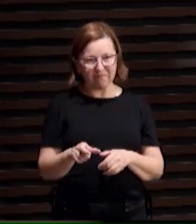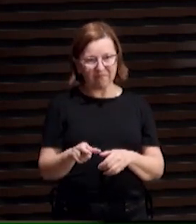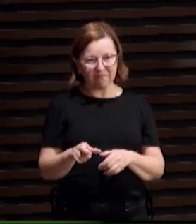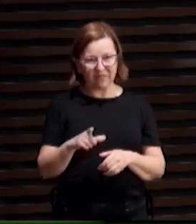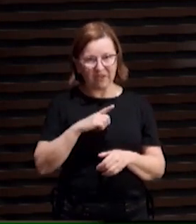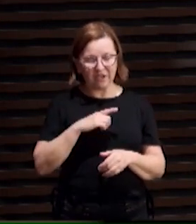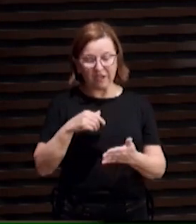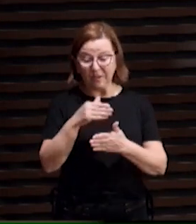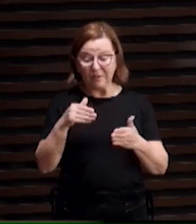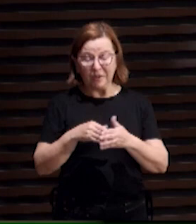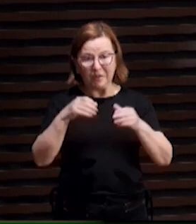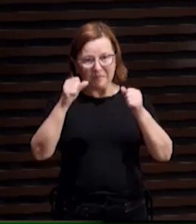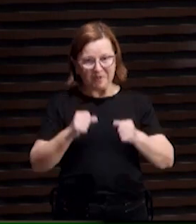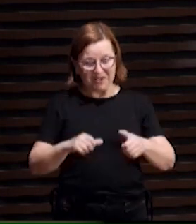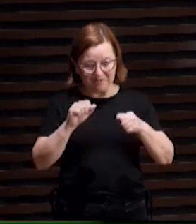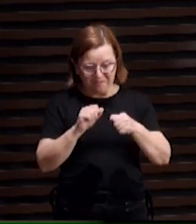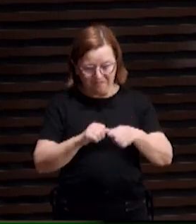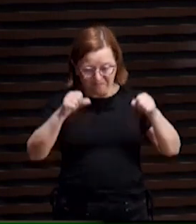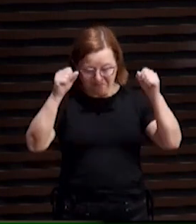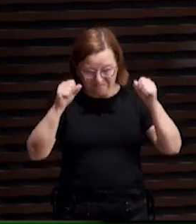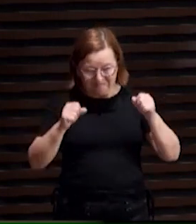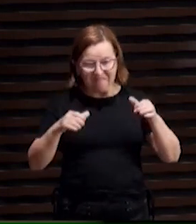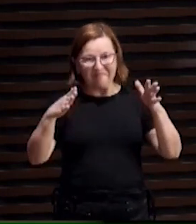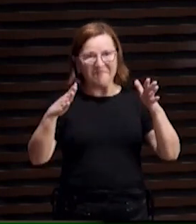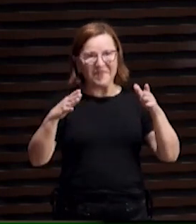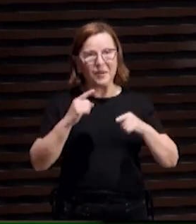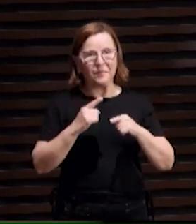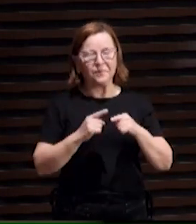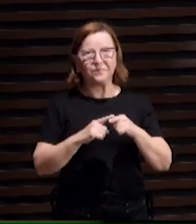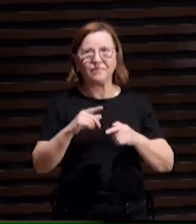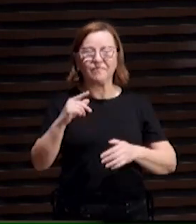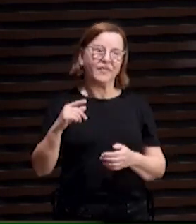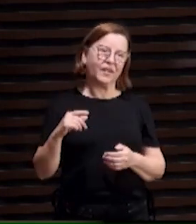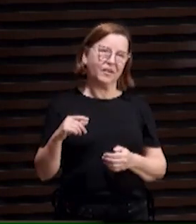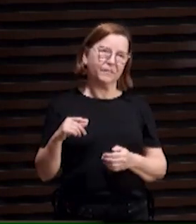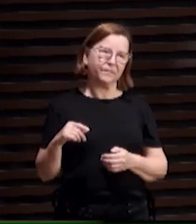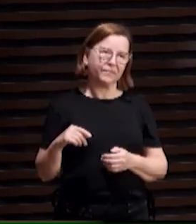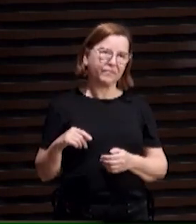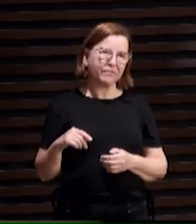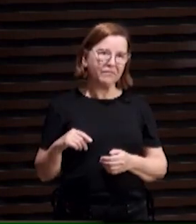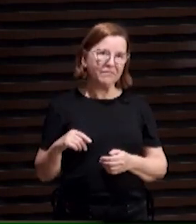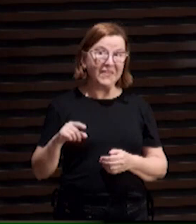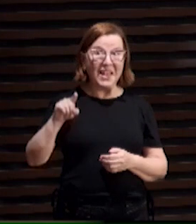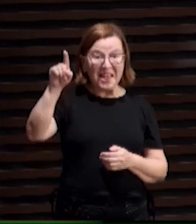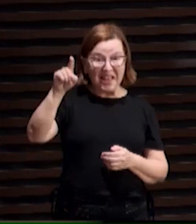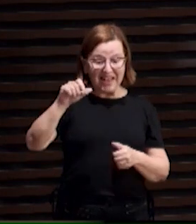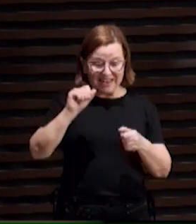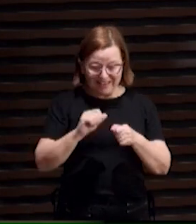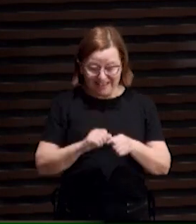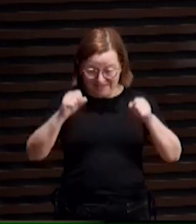todo o poder da criação, porque dele ele criou o universo.